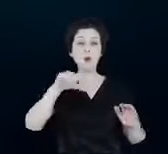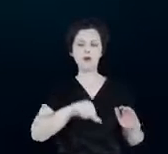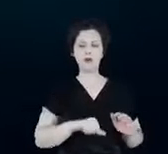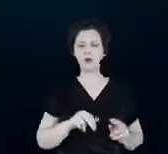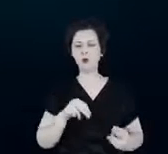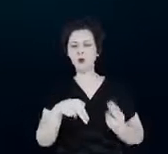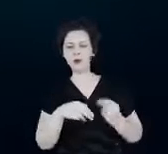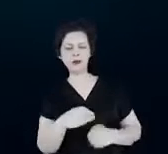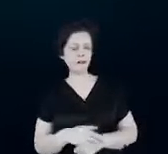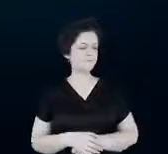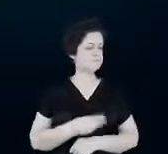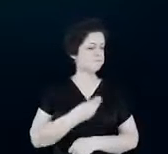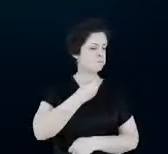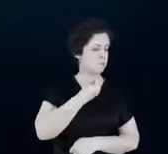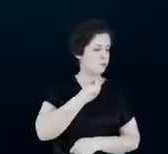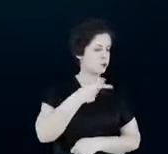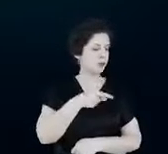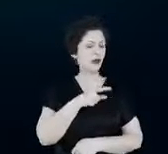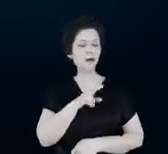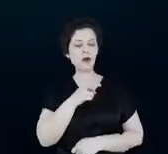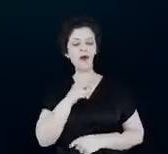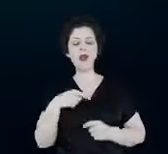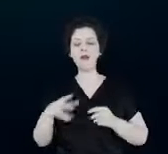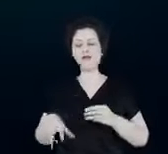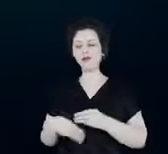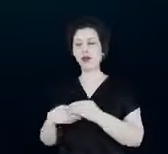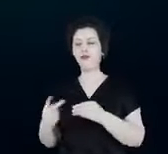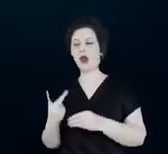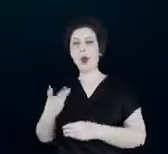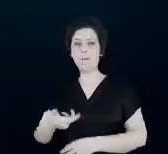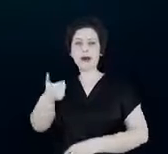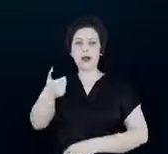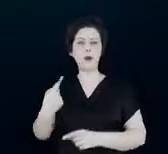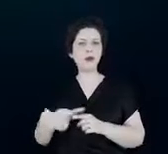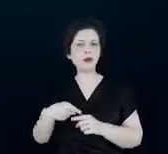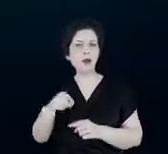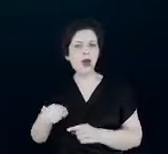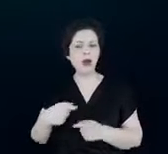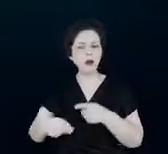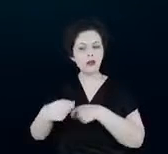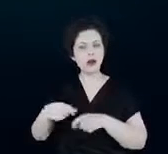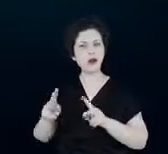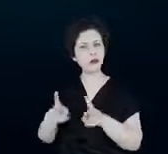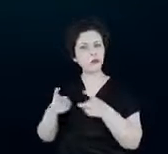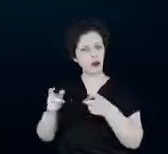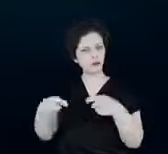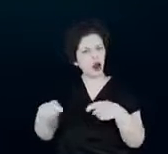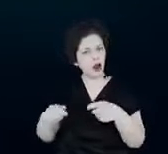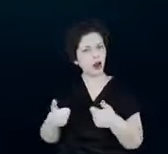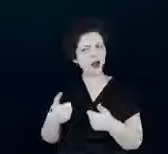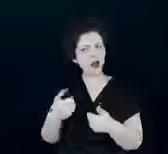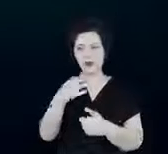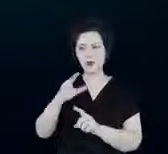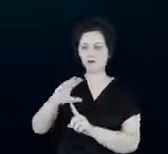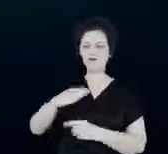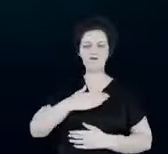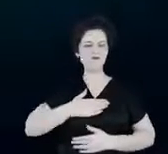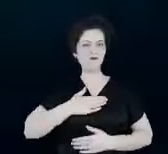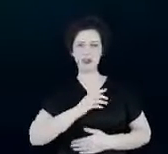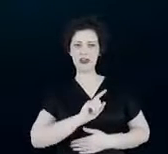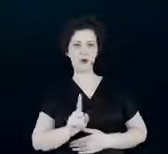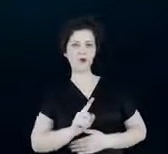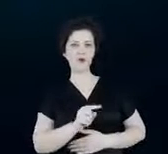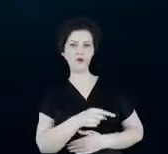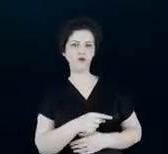viu oportunidade fala Poxa gente vai entregar mais valor para o cliente porque é um Hub apresentável né e os clientes são satisfeitos